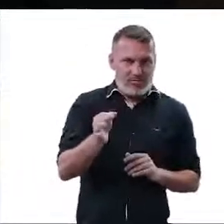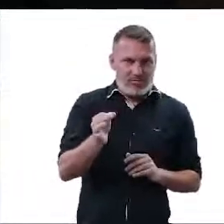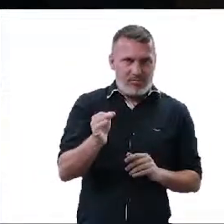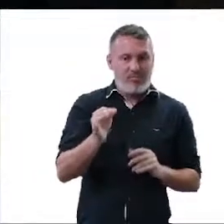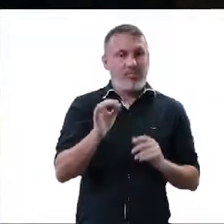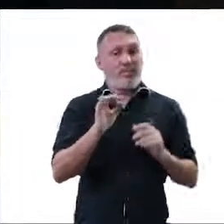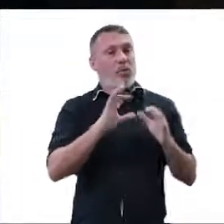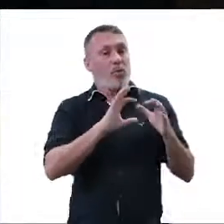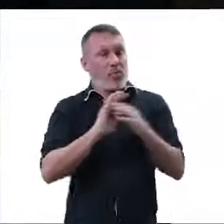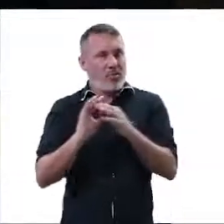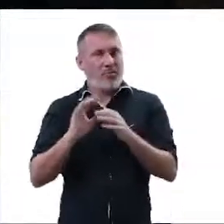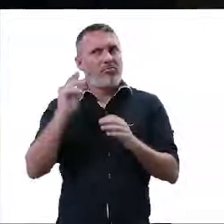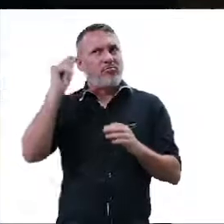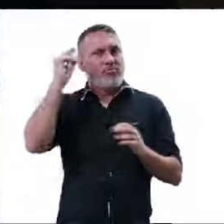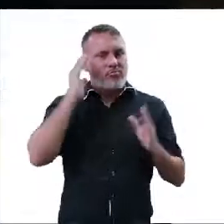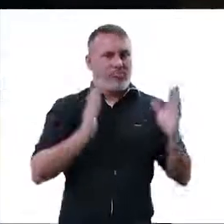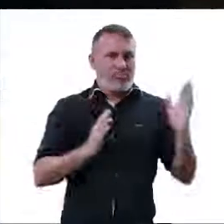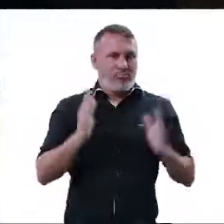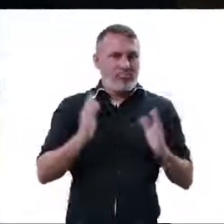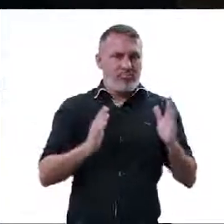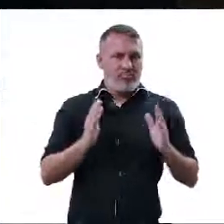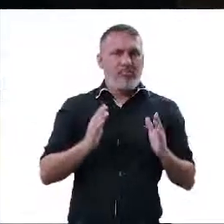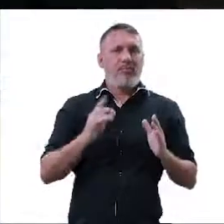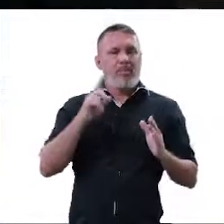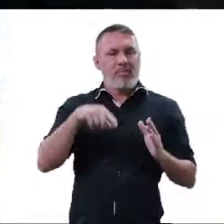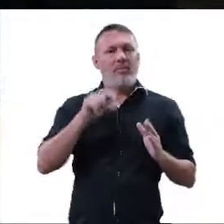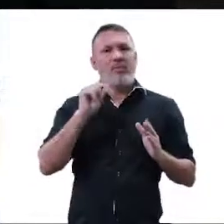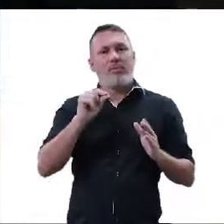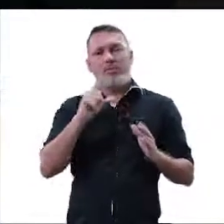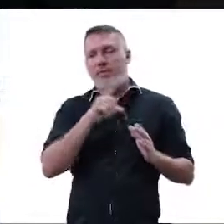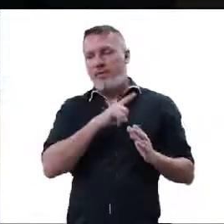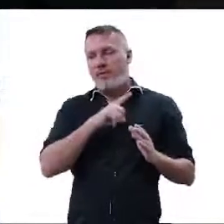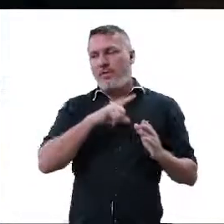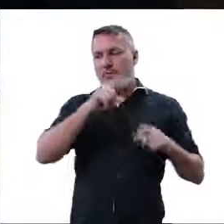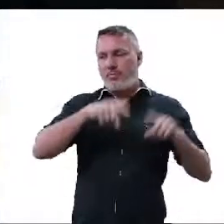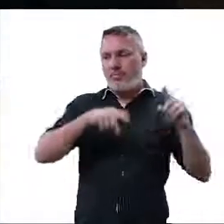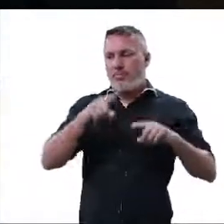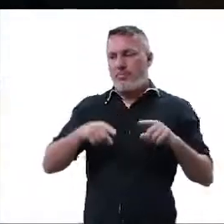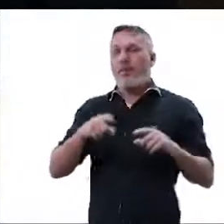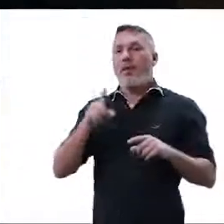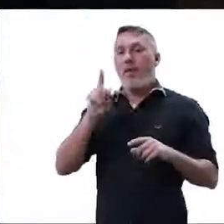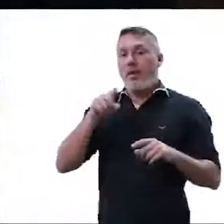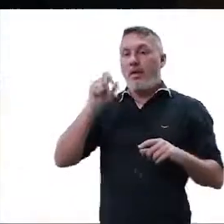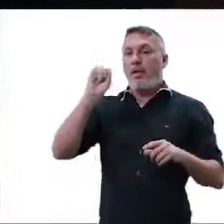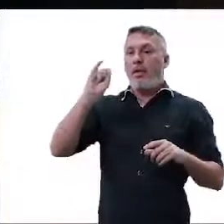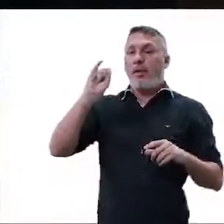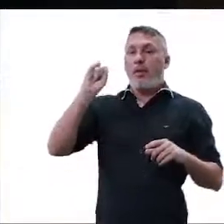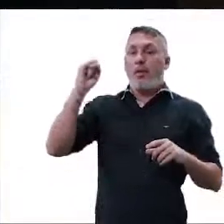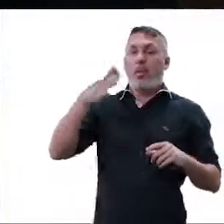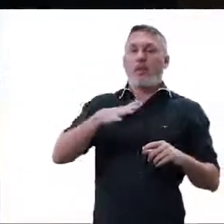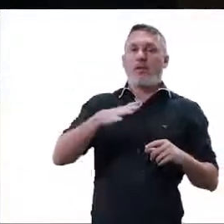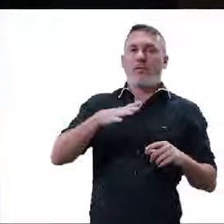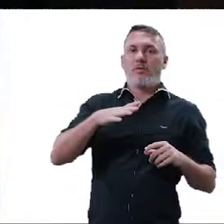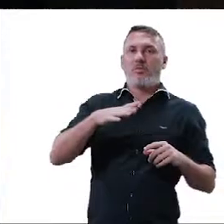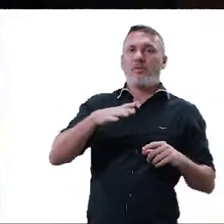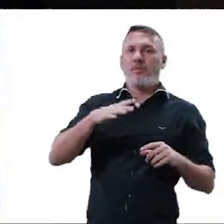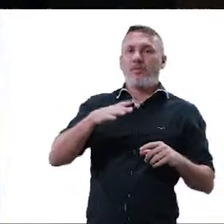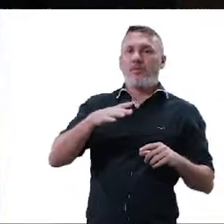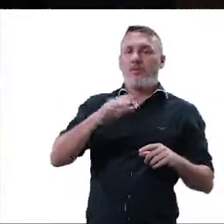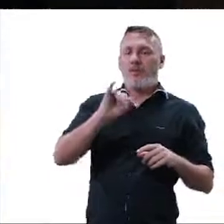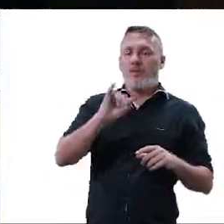contexto esse caracterizado pelo triunfo do iluminismo. O iluminismo é razão, é